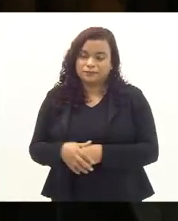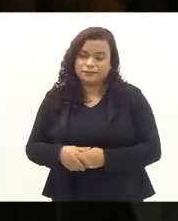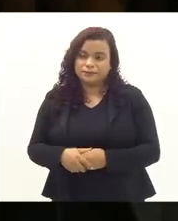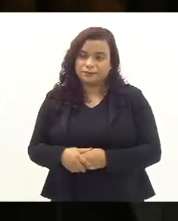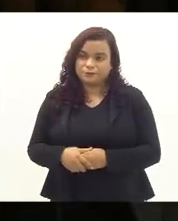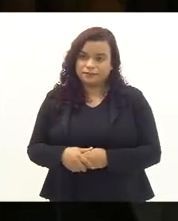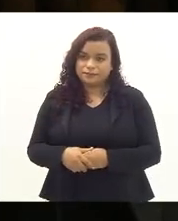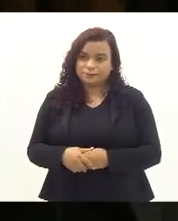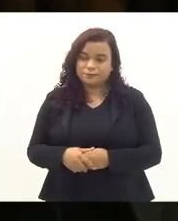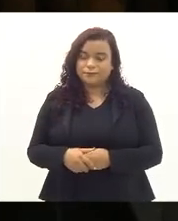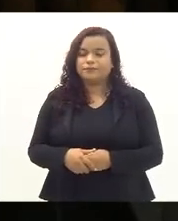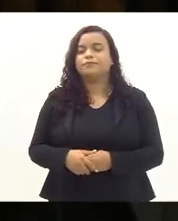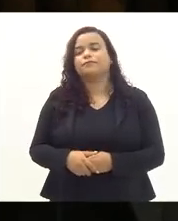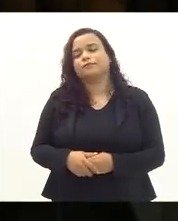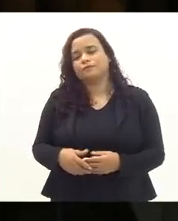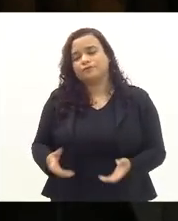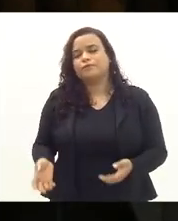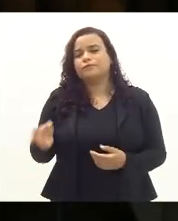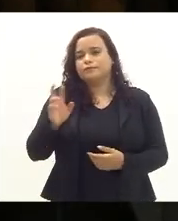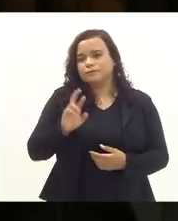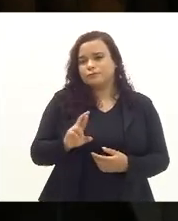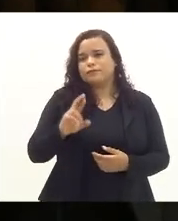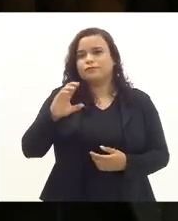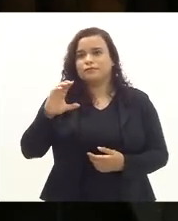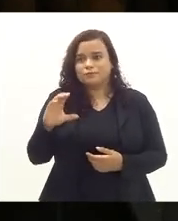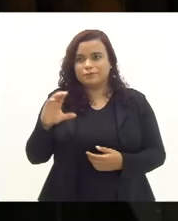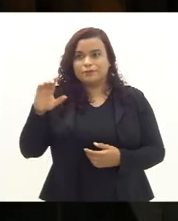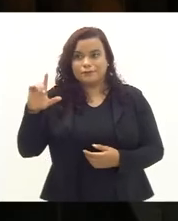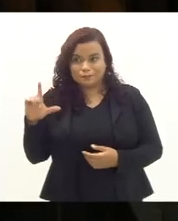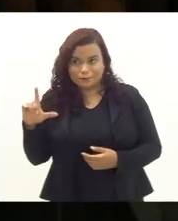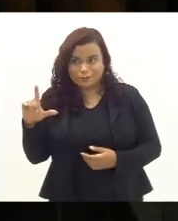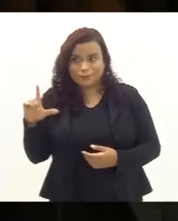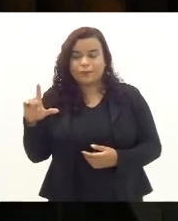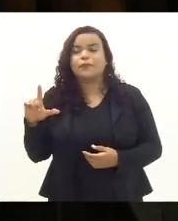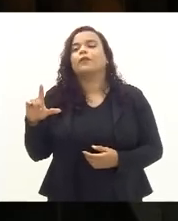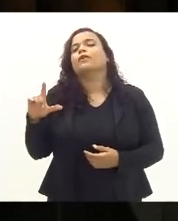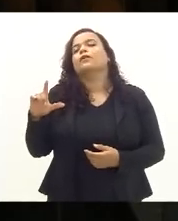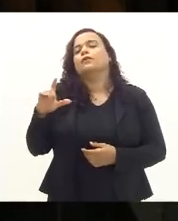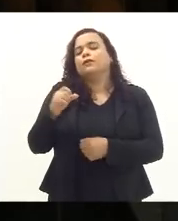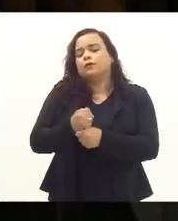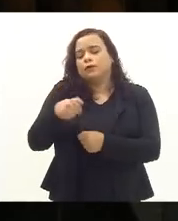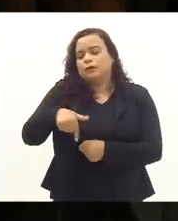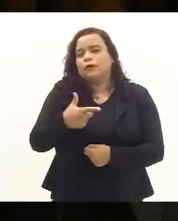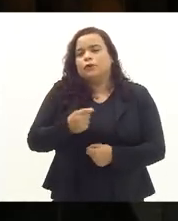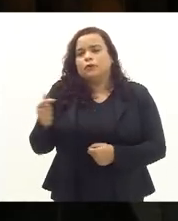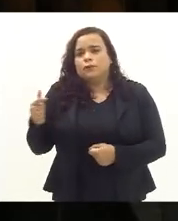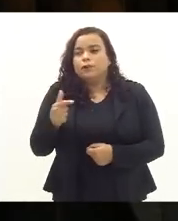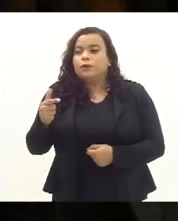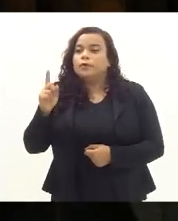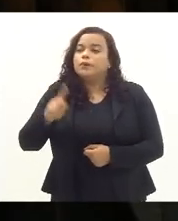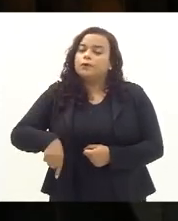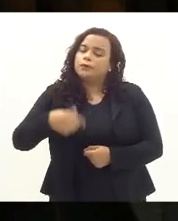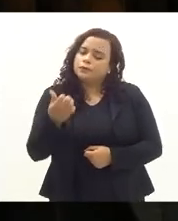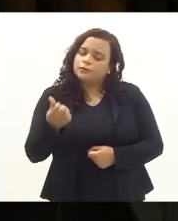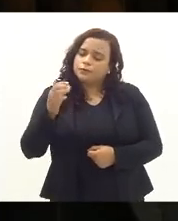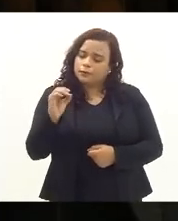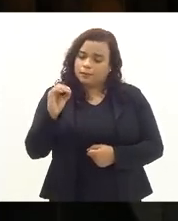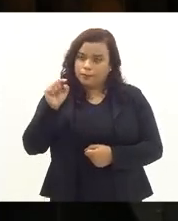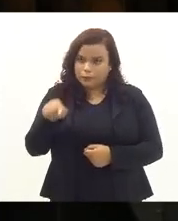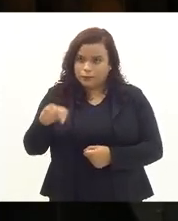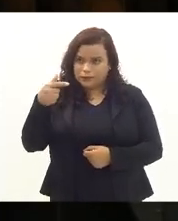a receita corrente líquida prevista para 22 é de 60. 7 bilhões